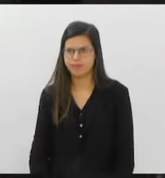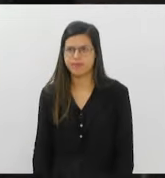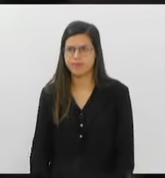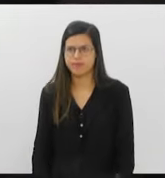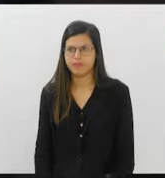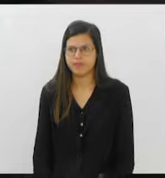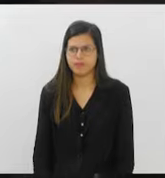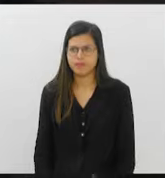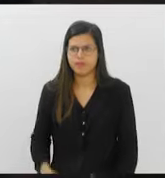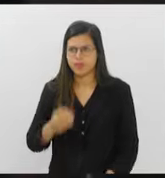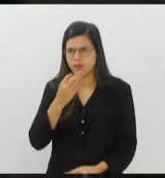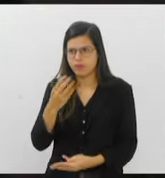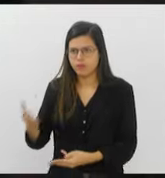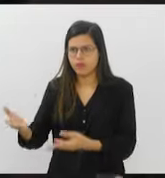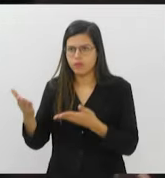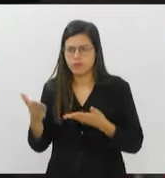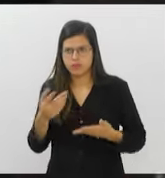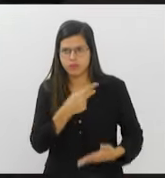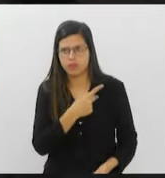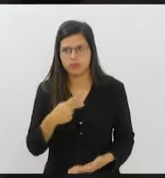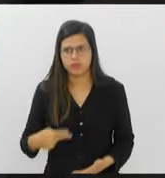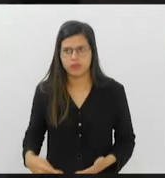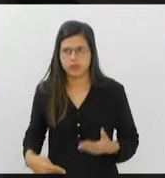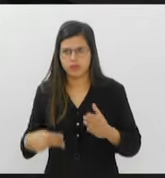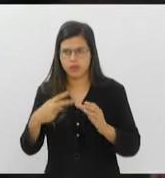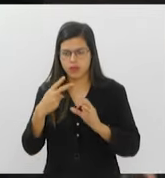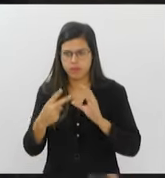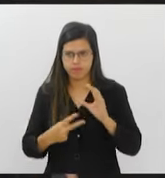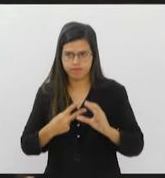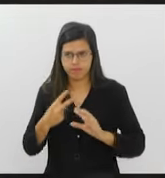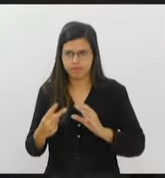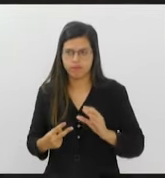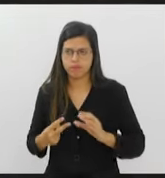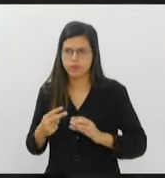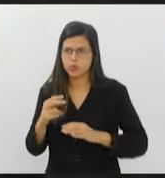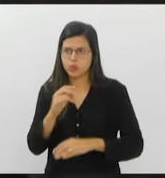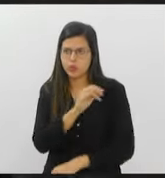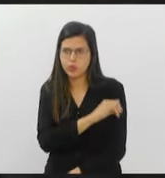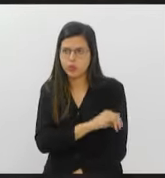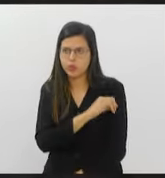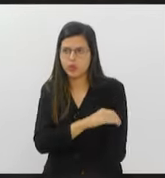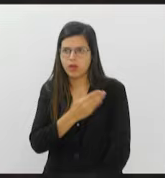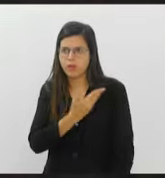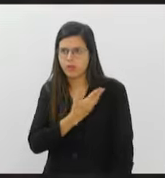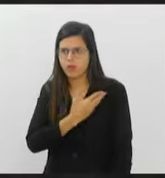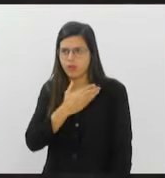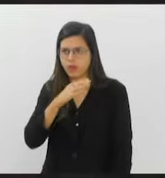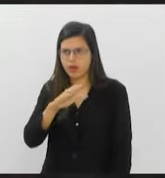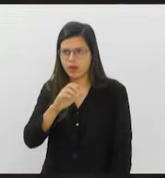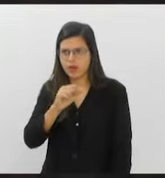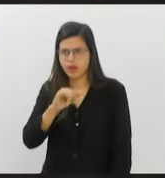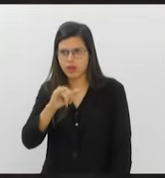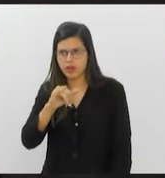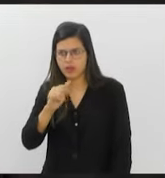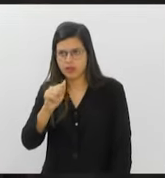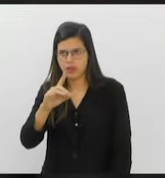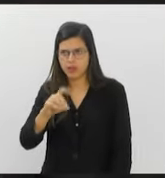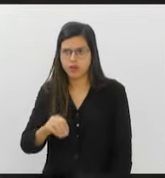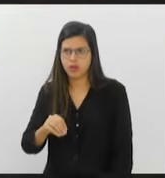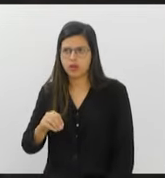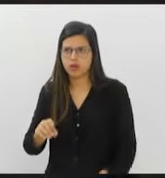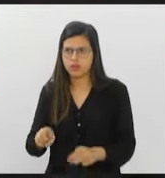Seja bem-vindo, presidente da Câmara Municipal do Rio de Janeiro, nosso amigo Caiadinho, doutor Gilberto, também vereador do município do